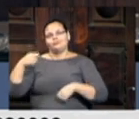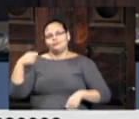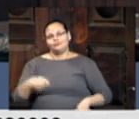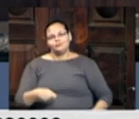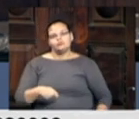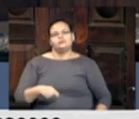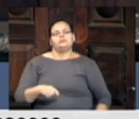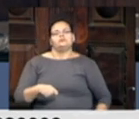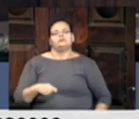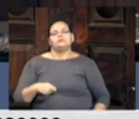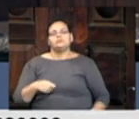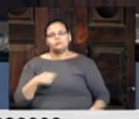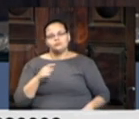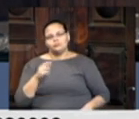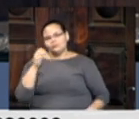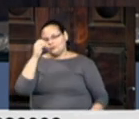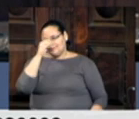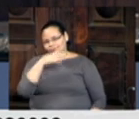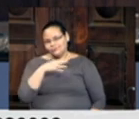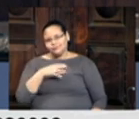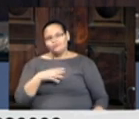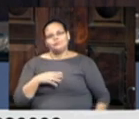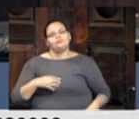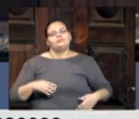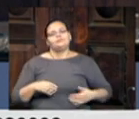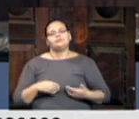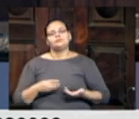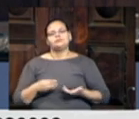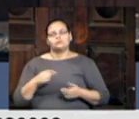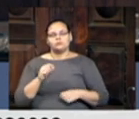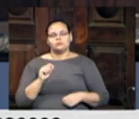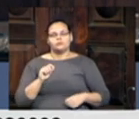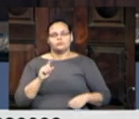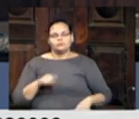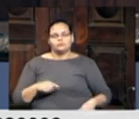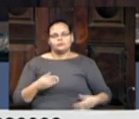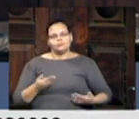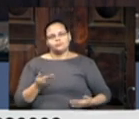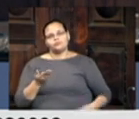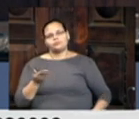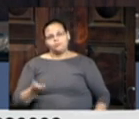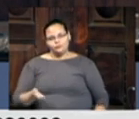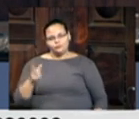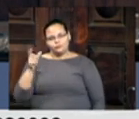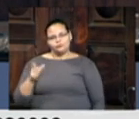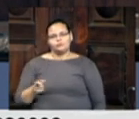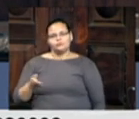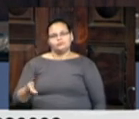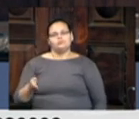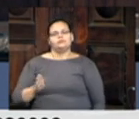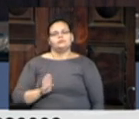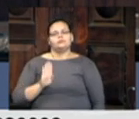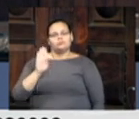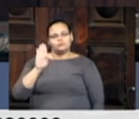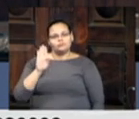uma campanha agressiva praticada pelo candidato,